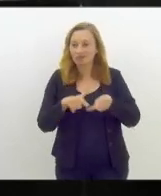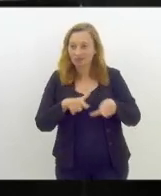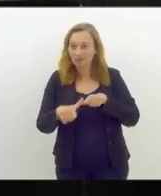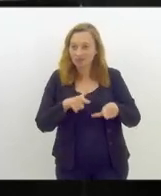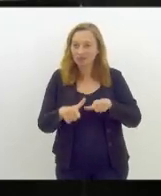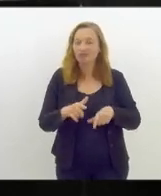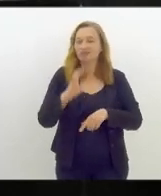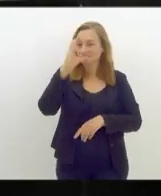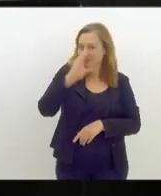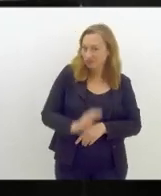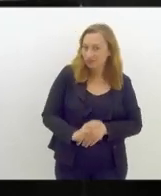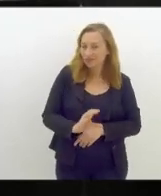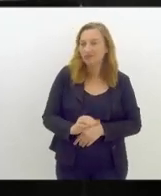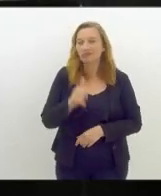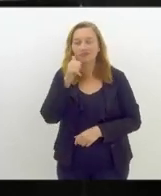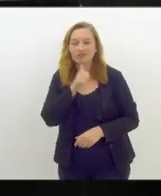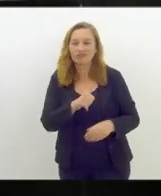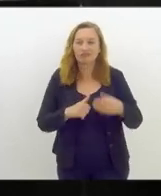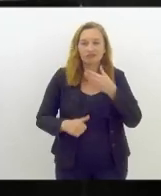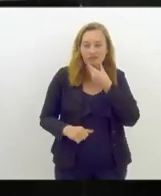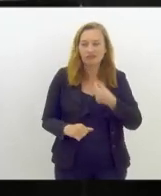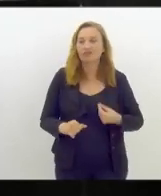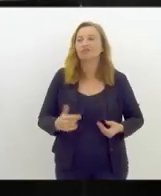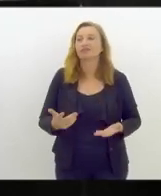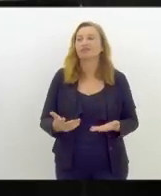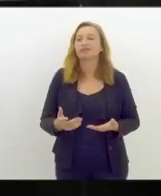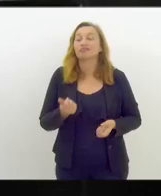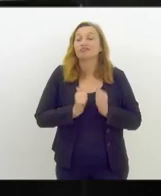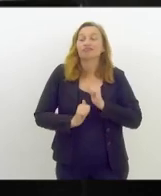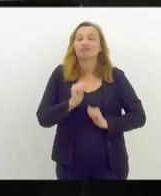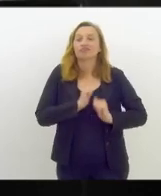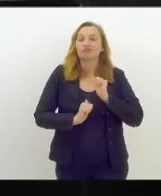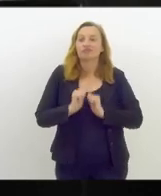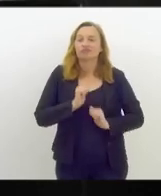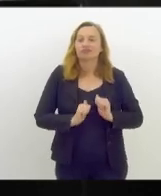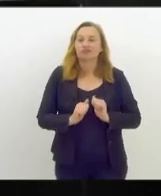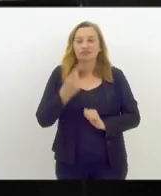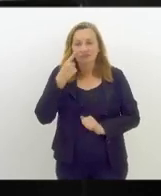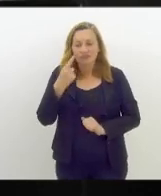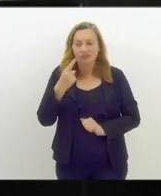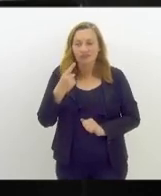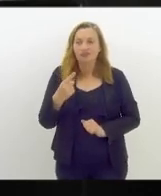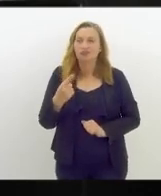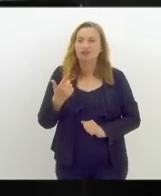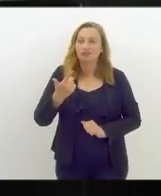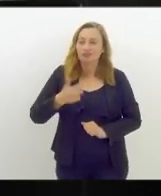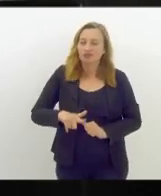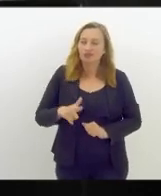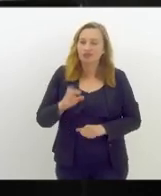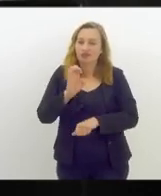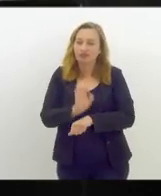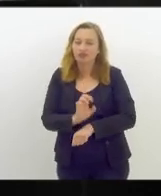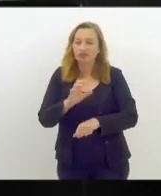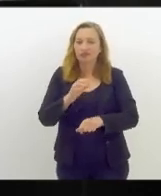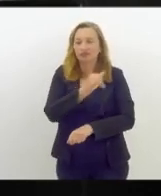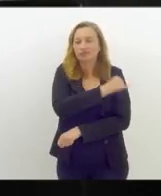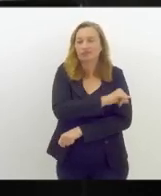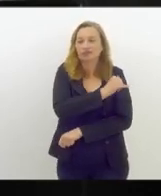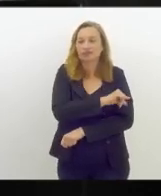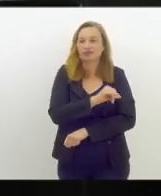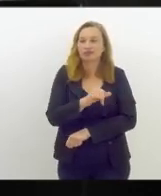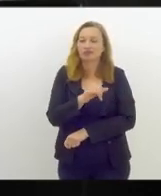pelo cidadão e pela cidadã, que está tão ansioso para ver novamente o Estado do Rio de